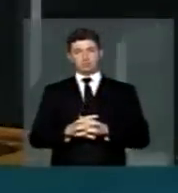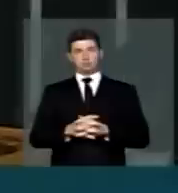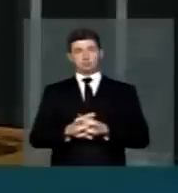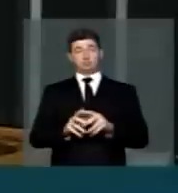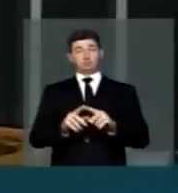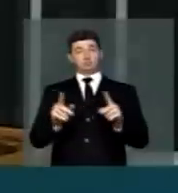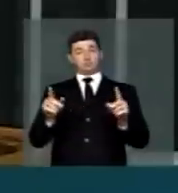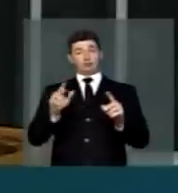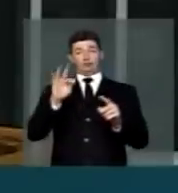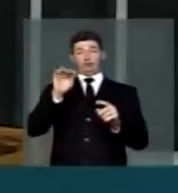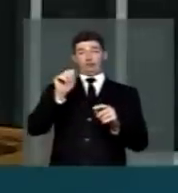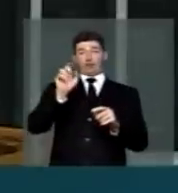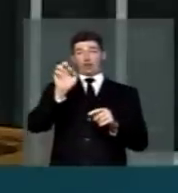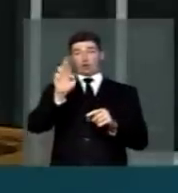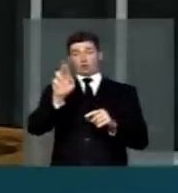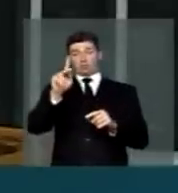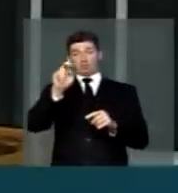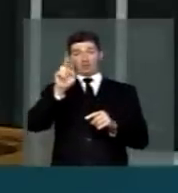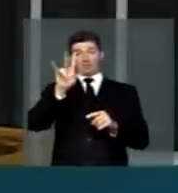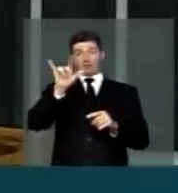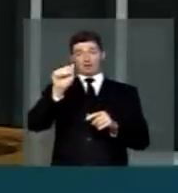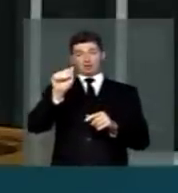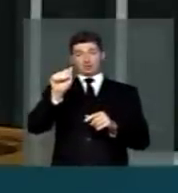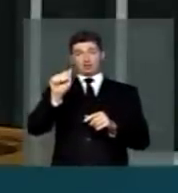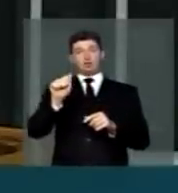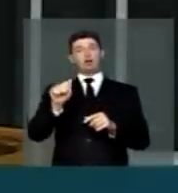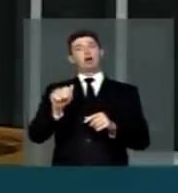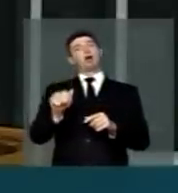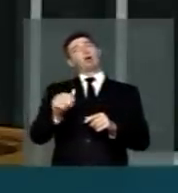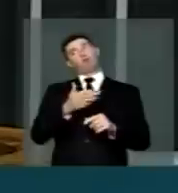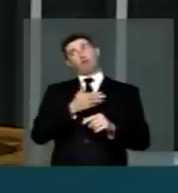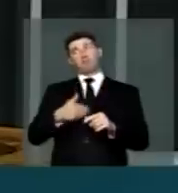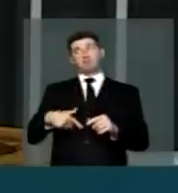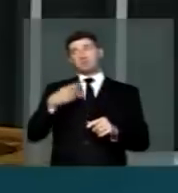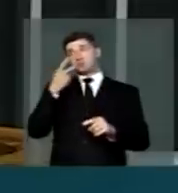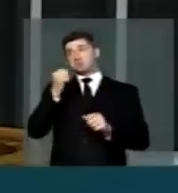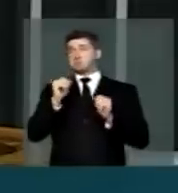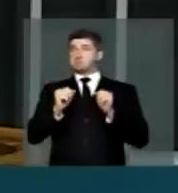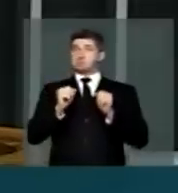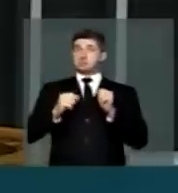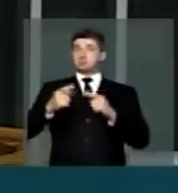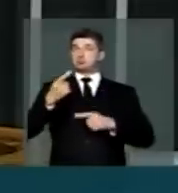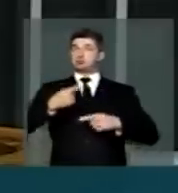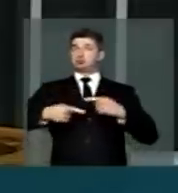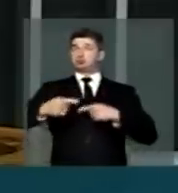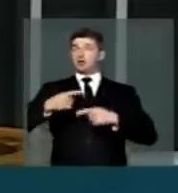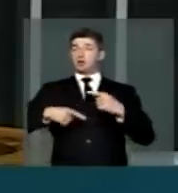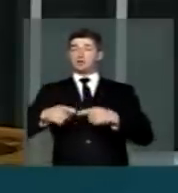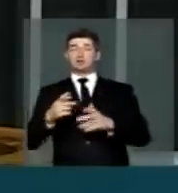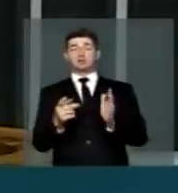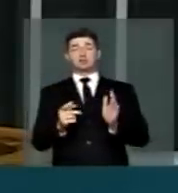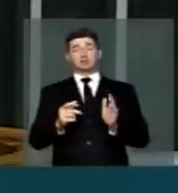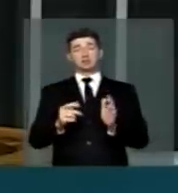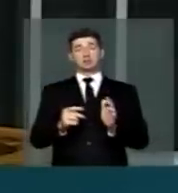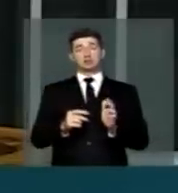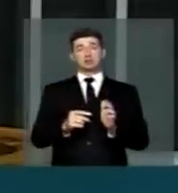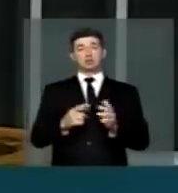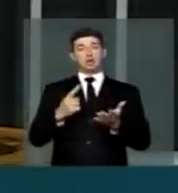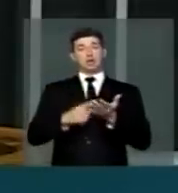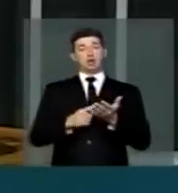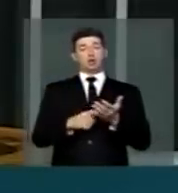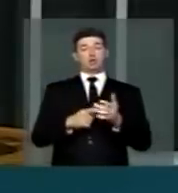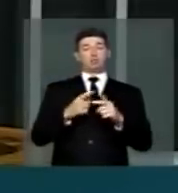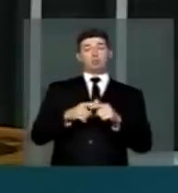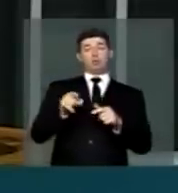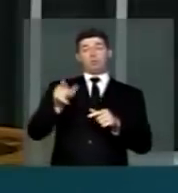fator previdenciário, o governo tem demonstrado a possibilidade de chegar a um acordo para que uma nova